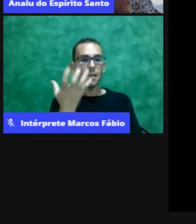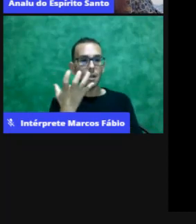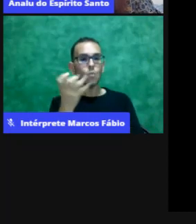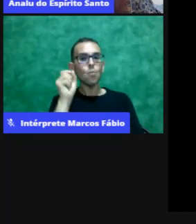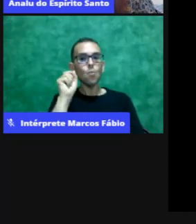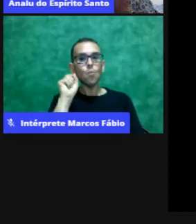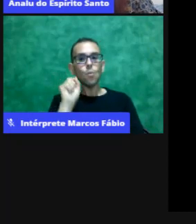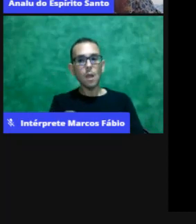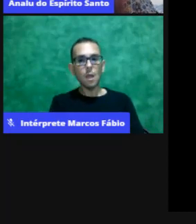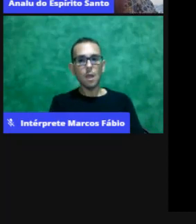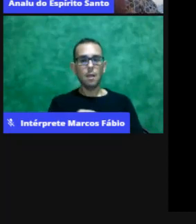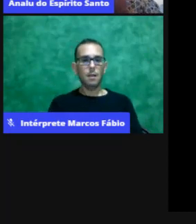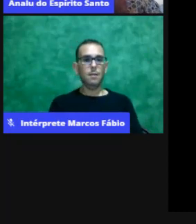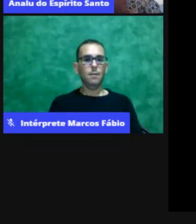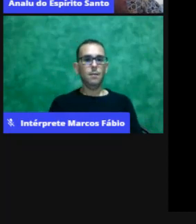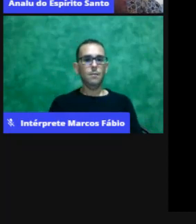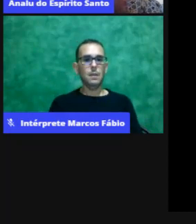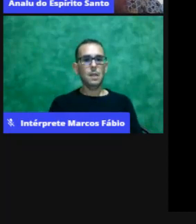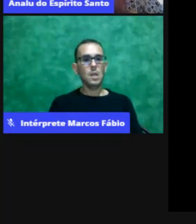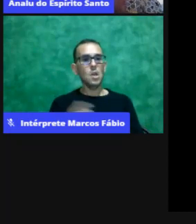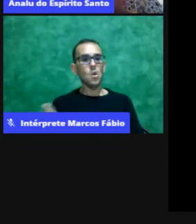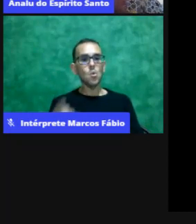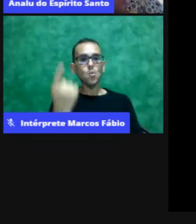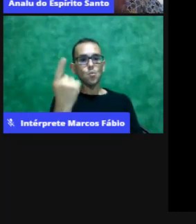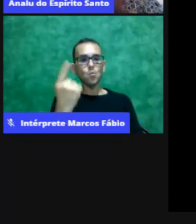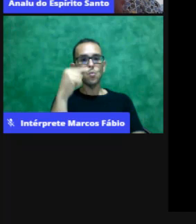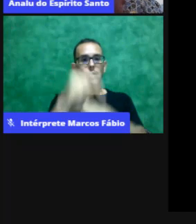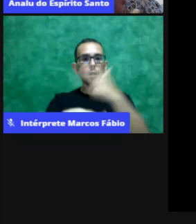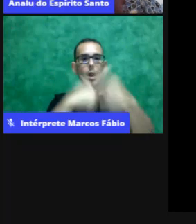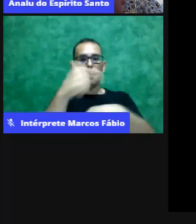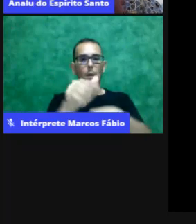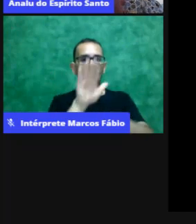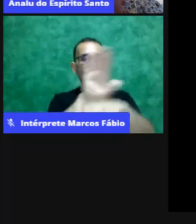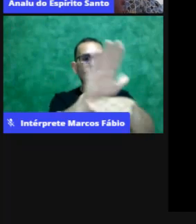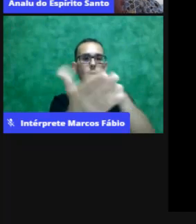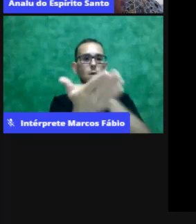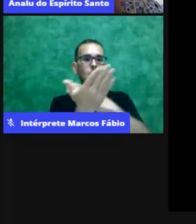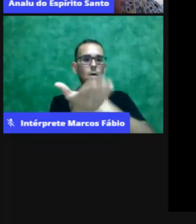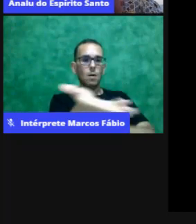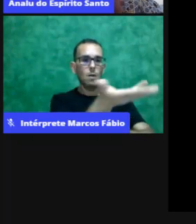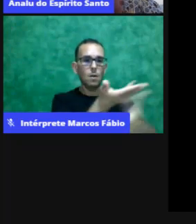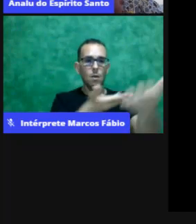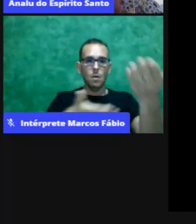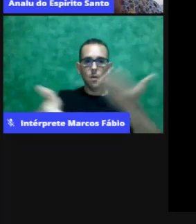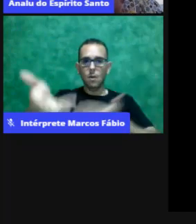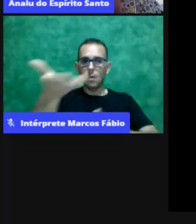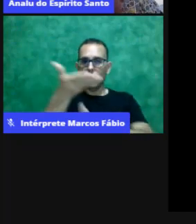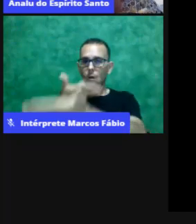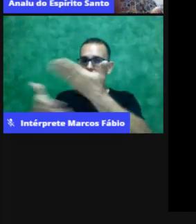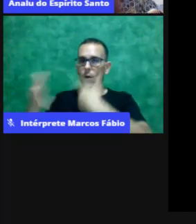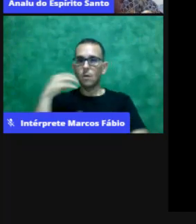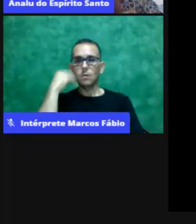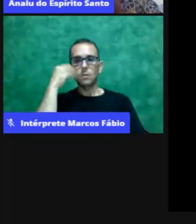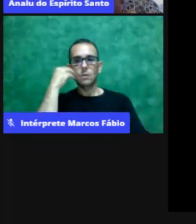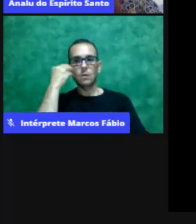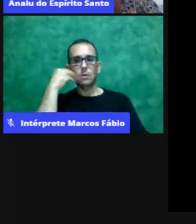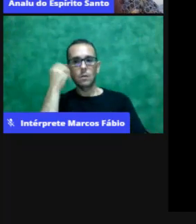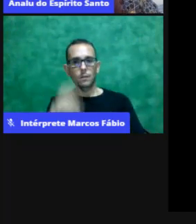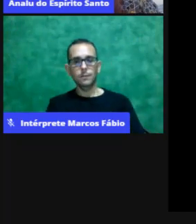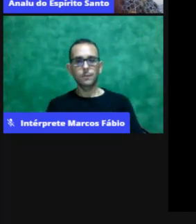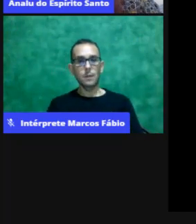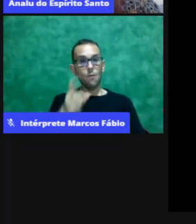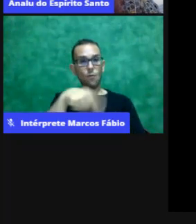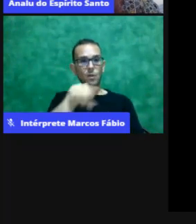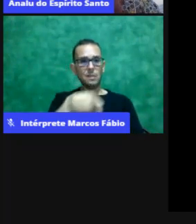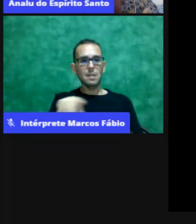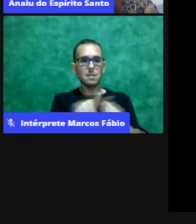queremos fazer com que um trabalho de colaboração, né, que a gente possa de troca de experiência. Então, vocês também vão